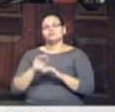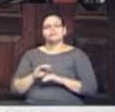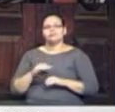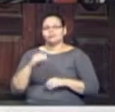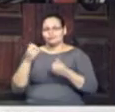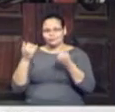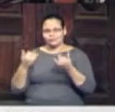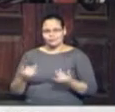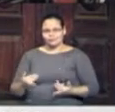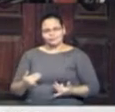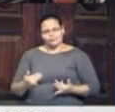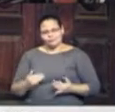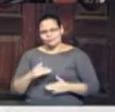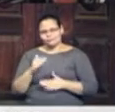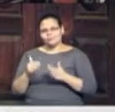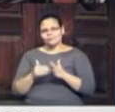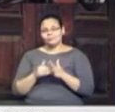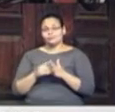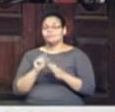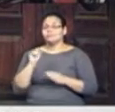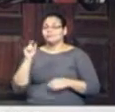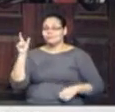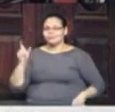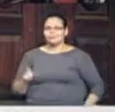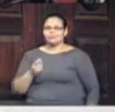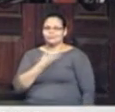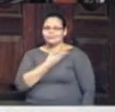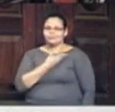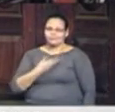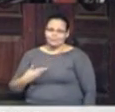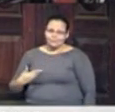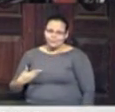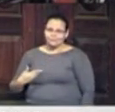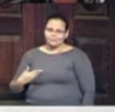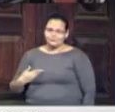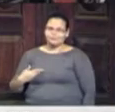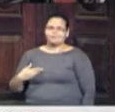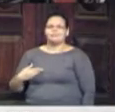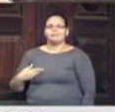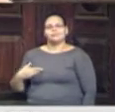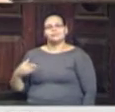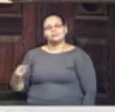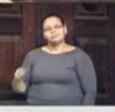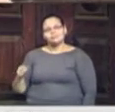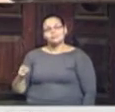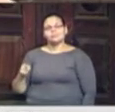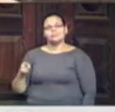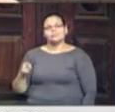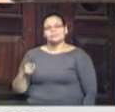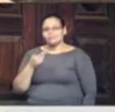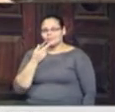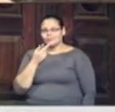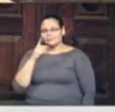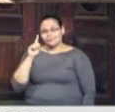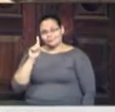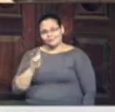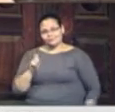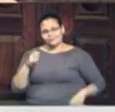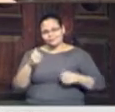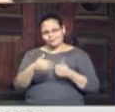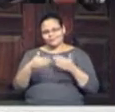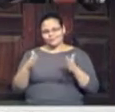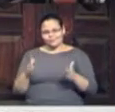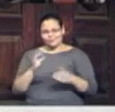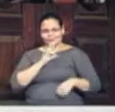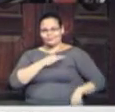geral sobre o que o governo intitulou de pacote